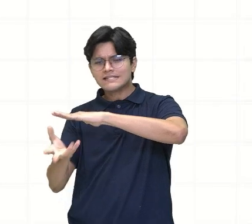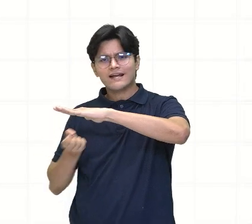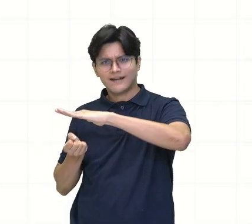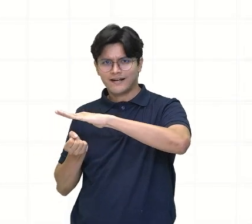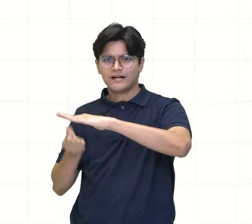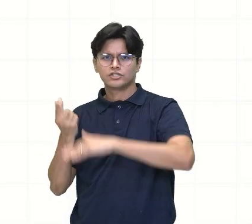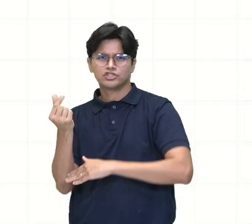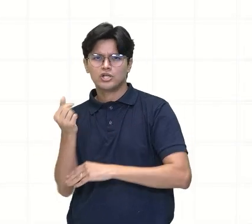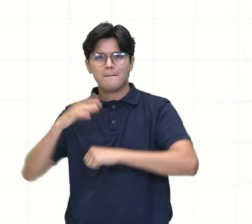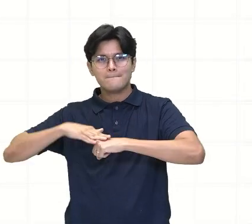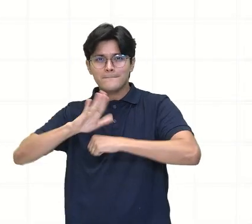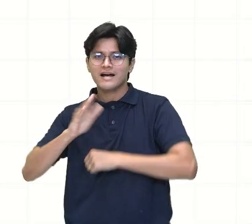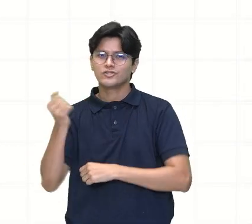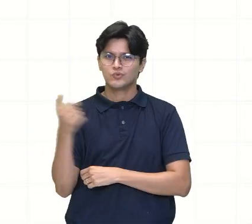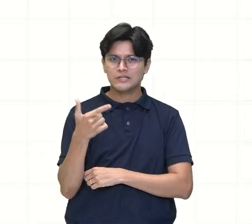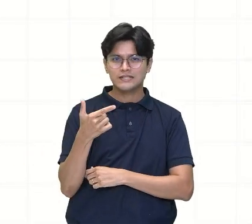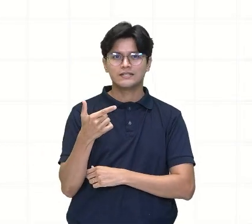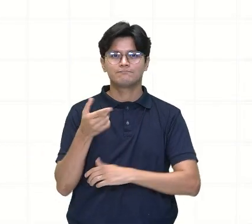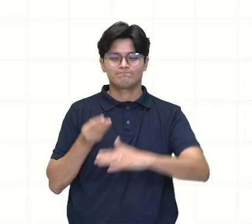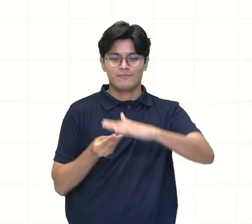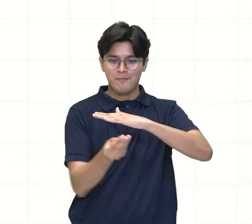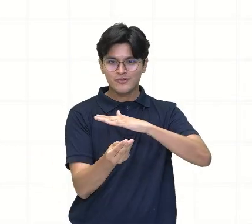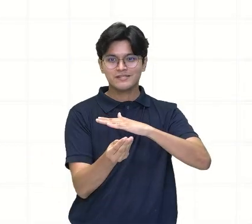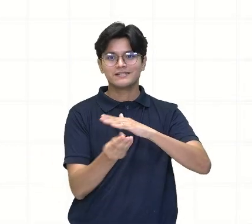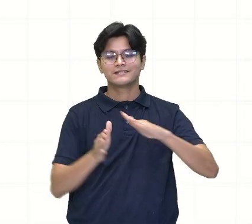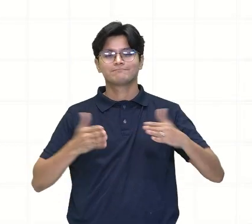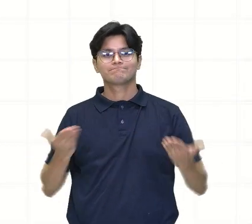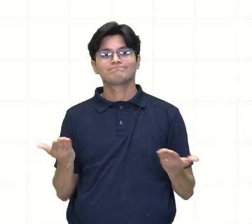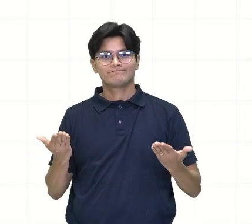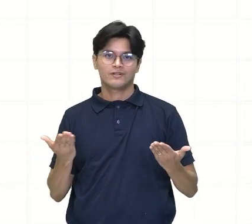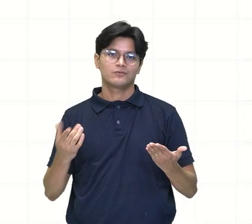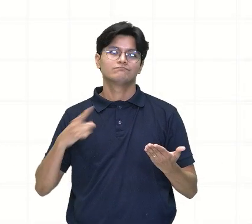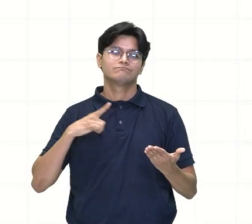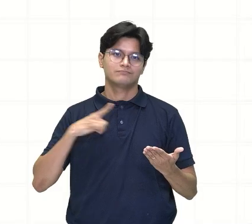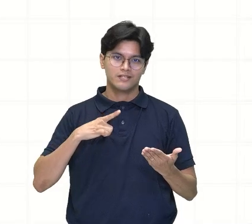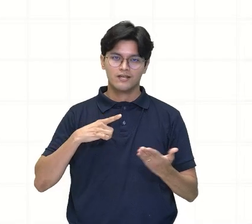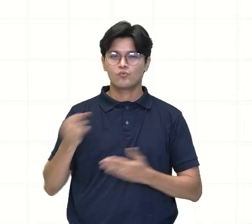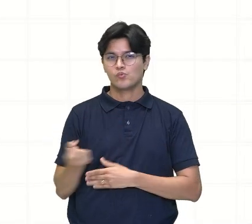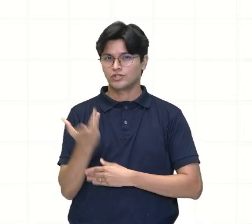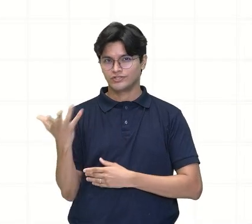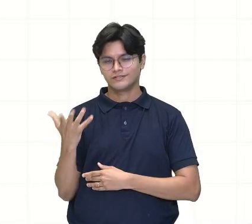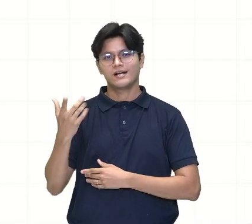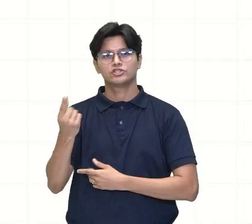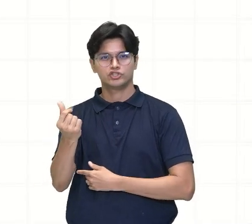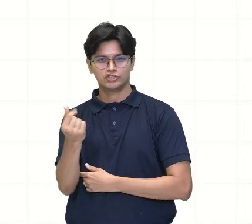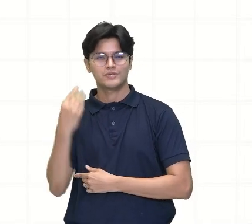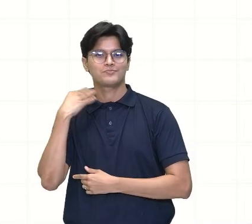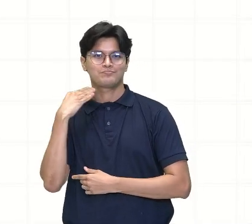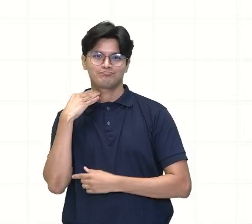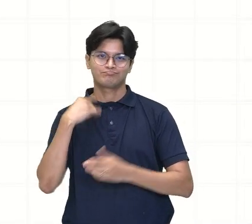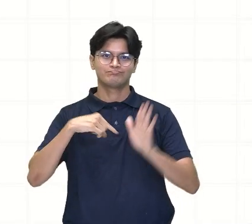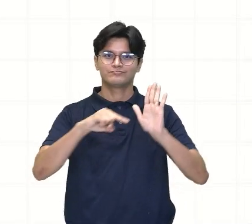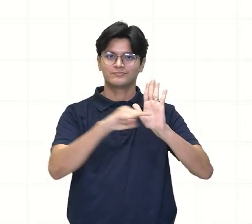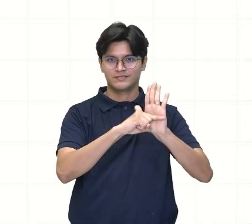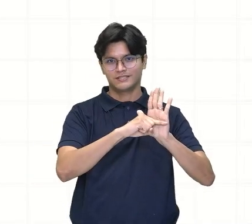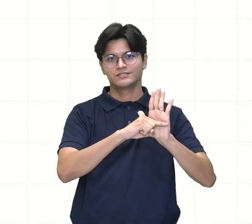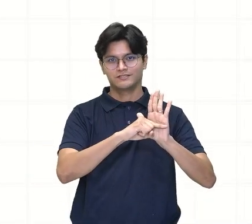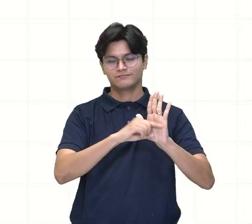negativo, que é como ele terminou aqui, ó, no dia 28 de janeiro, ele